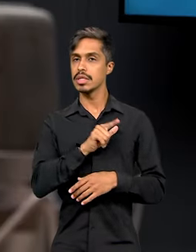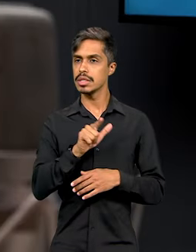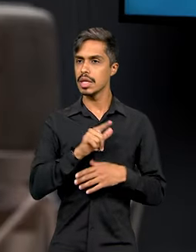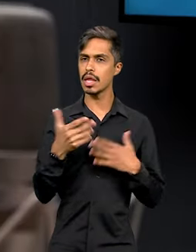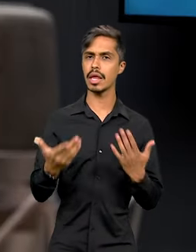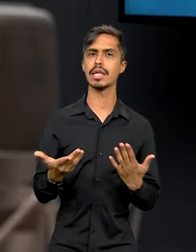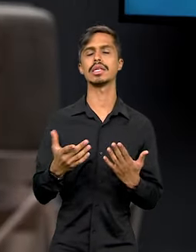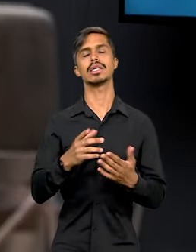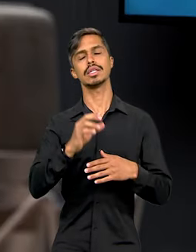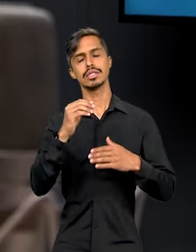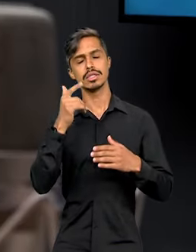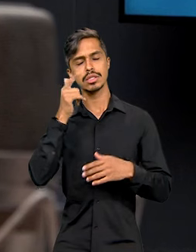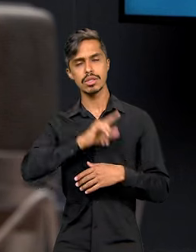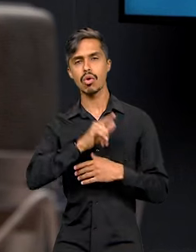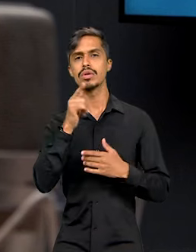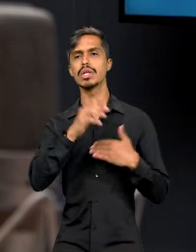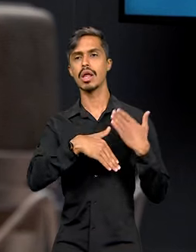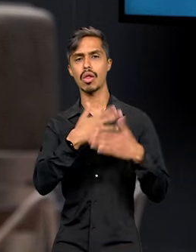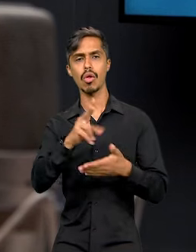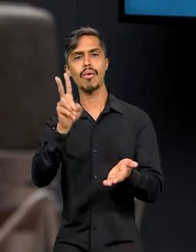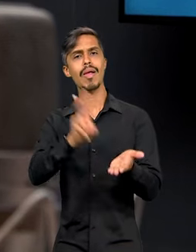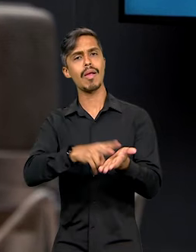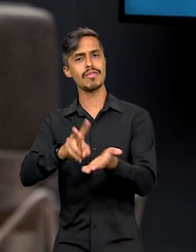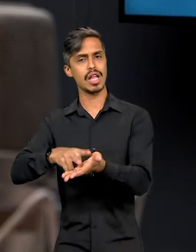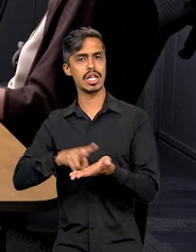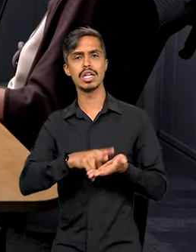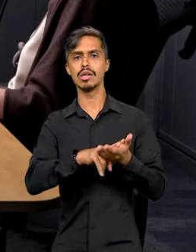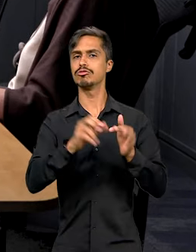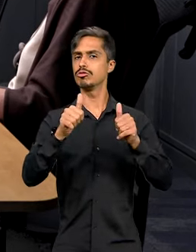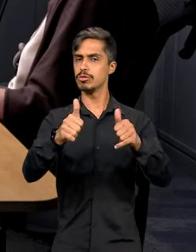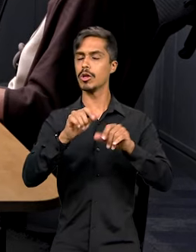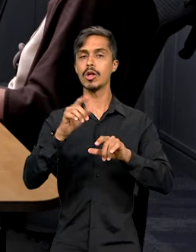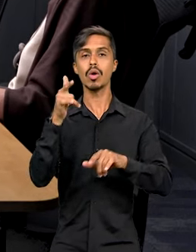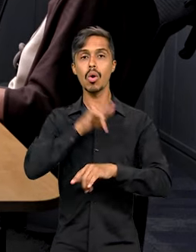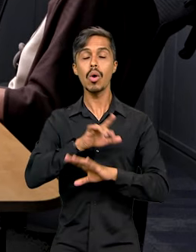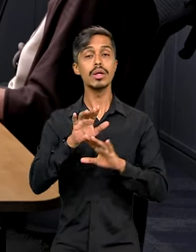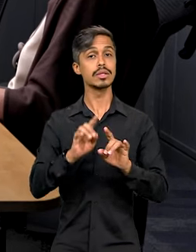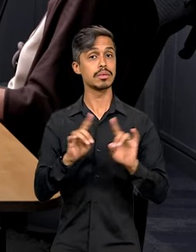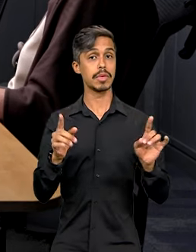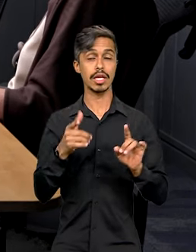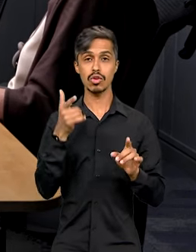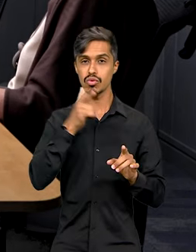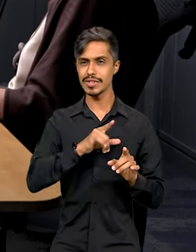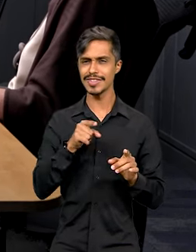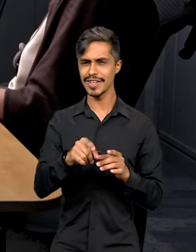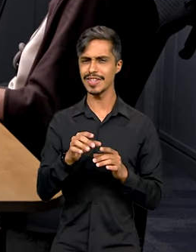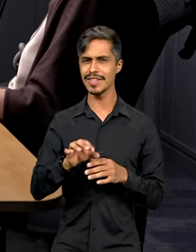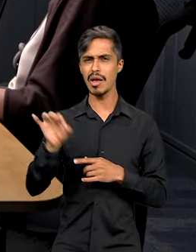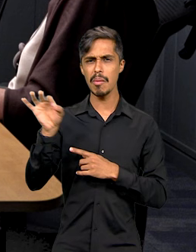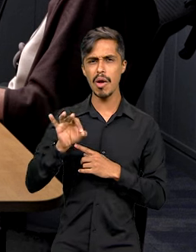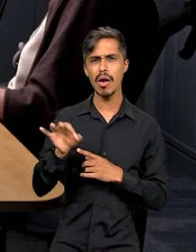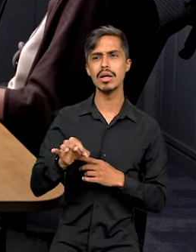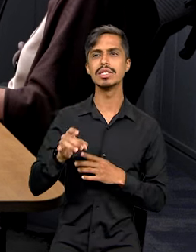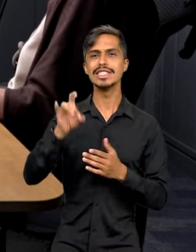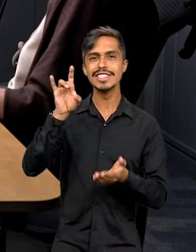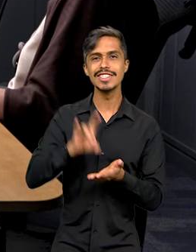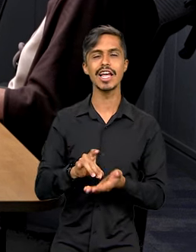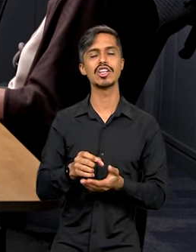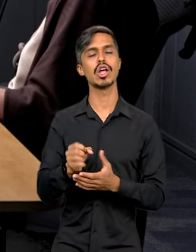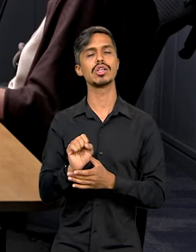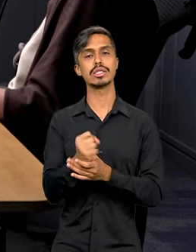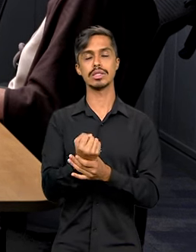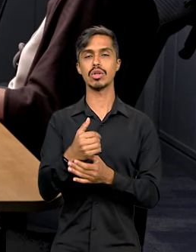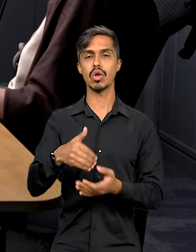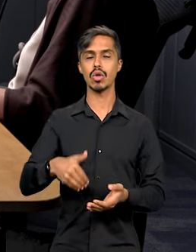esse indicador já tá criado tá passando por um processo de validação externa E aí a gente vai conseguir ter indicadores eh de risco de